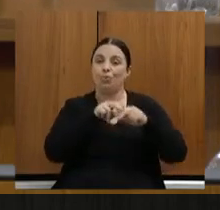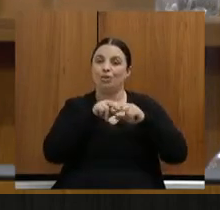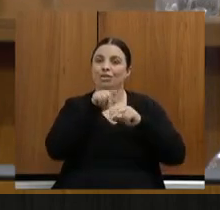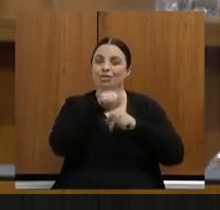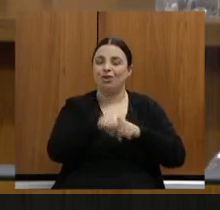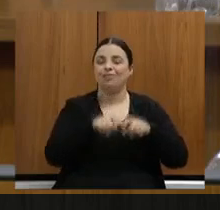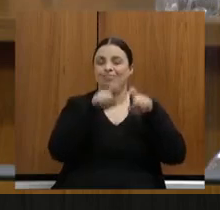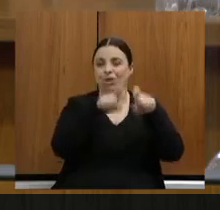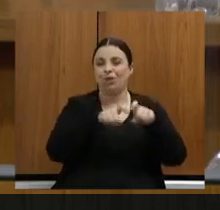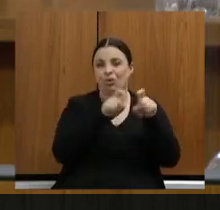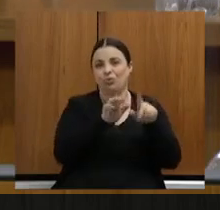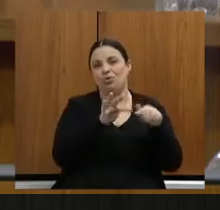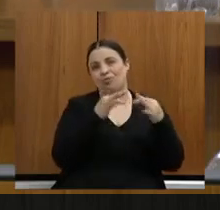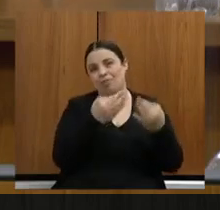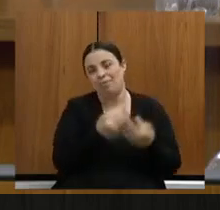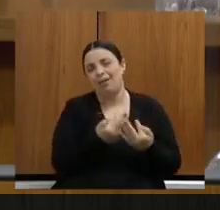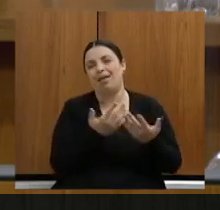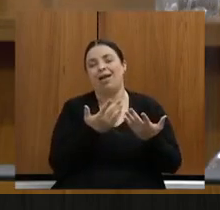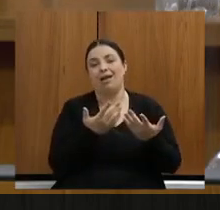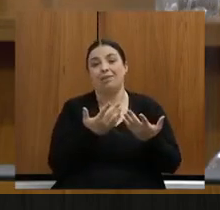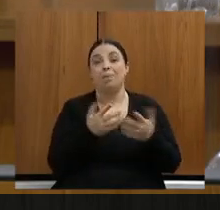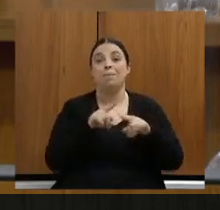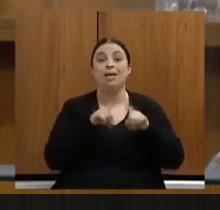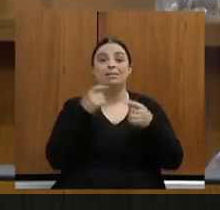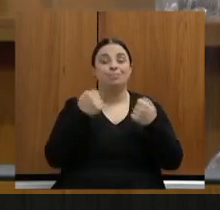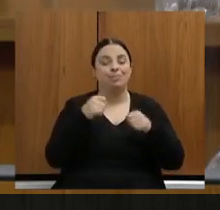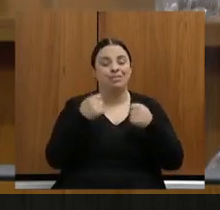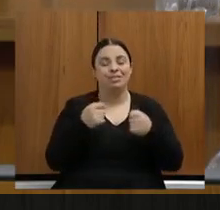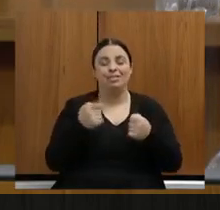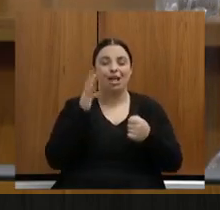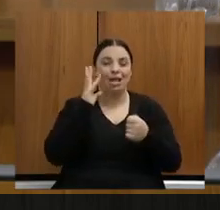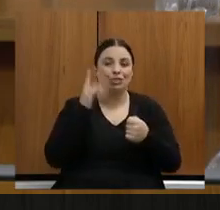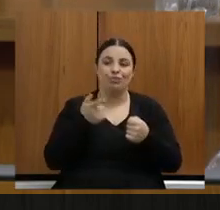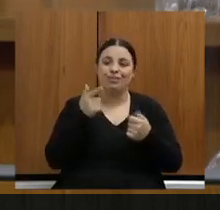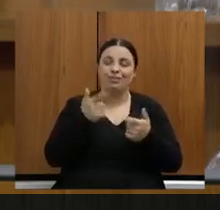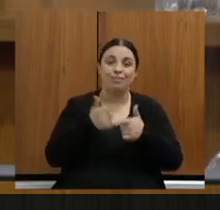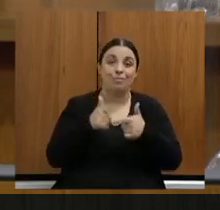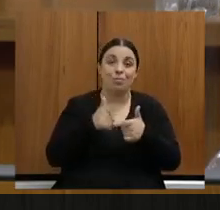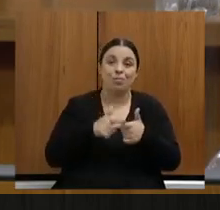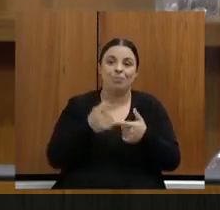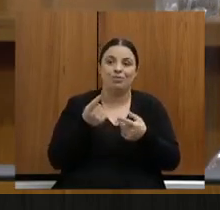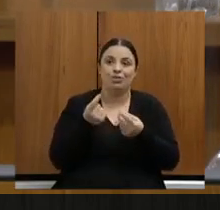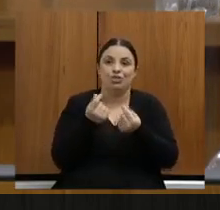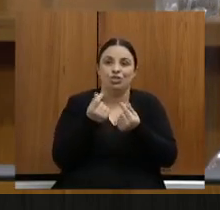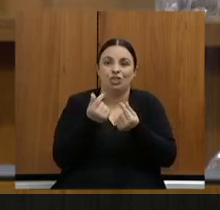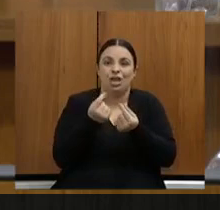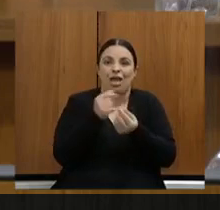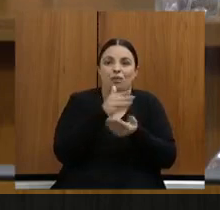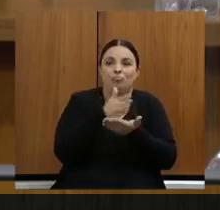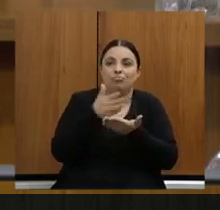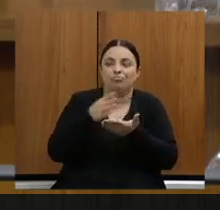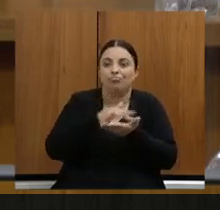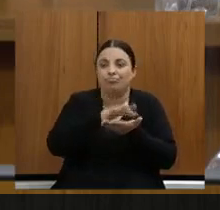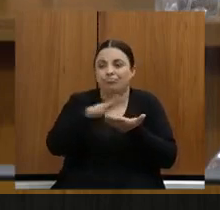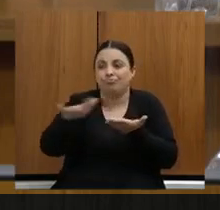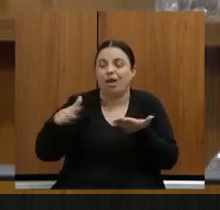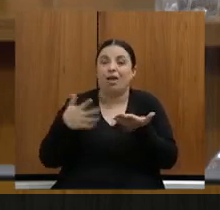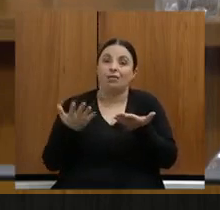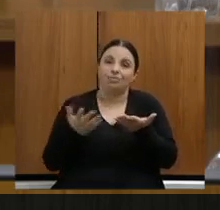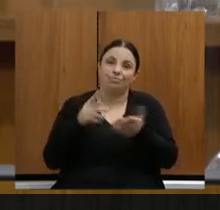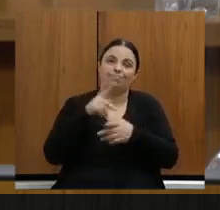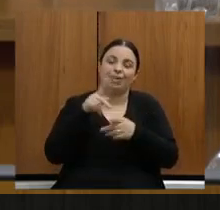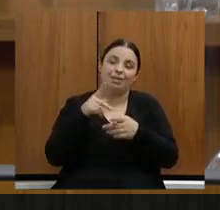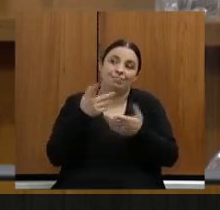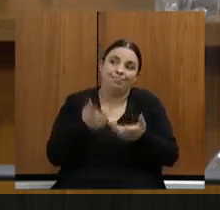de resolver a questão da distribuição de renda no nosso país E aí é uma grande Gama de ações que tudo que começa primeiramente aí